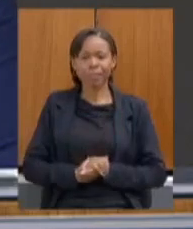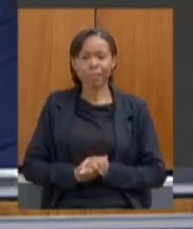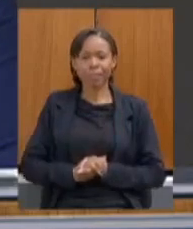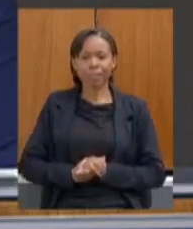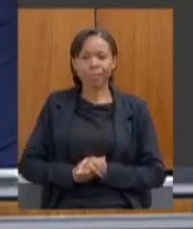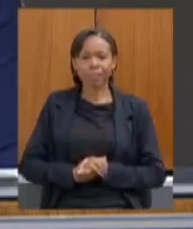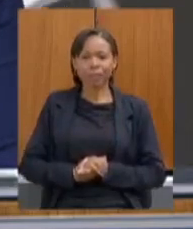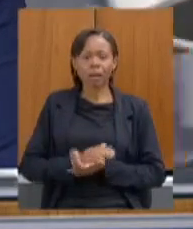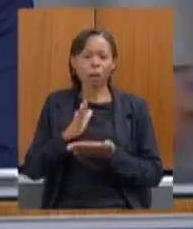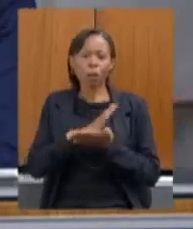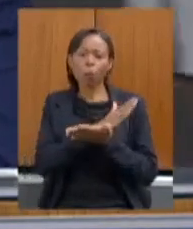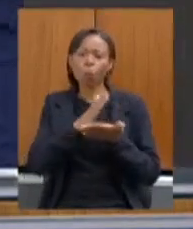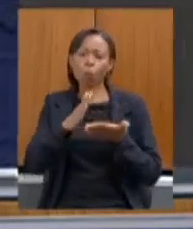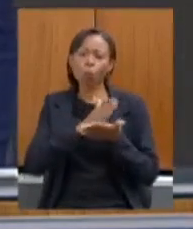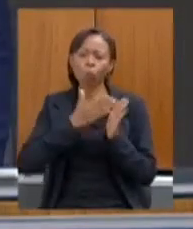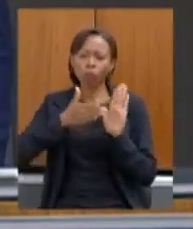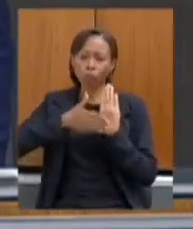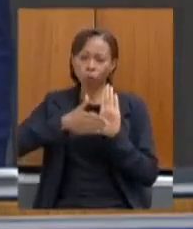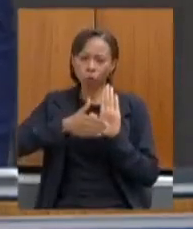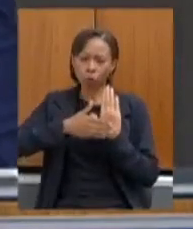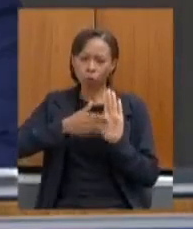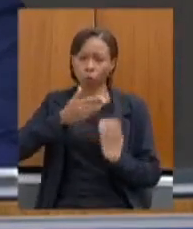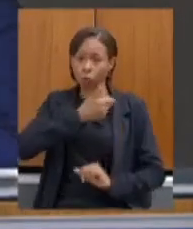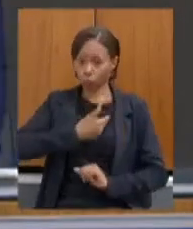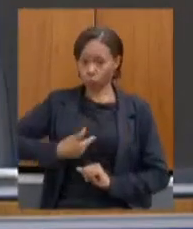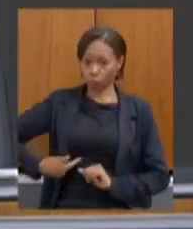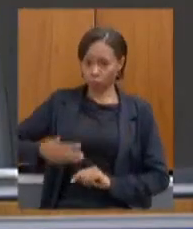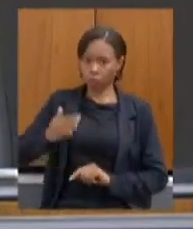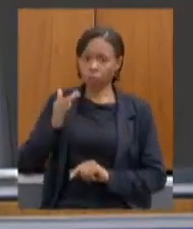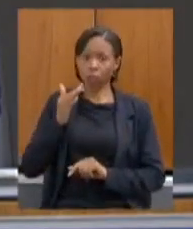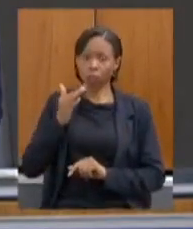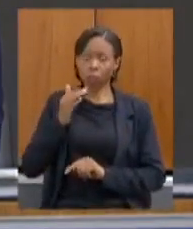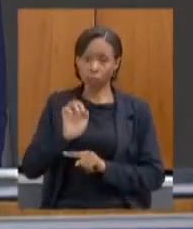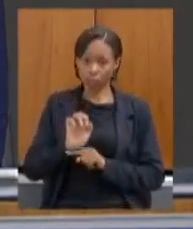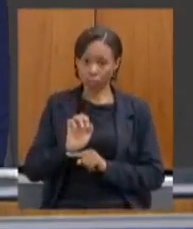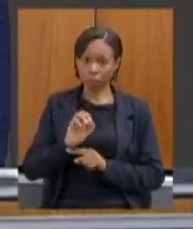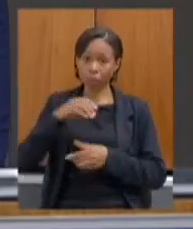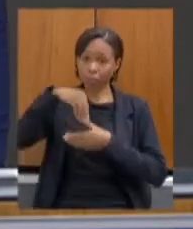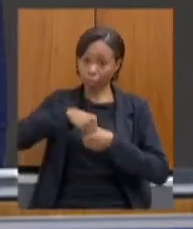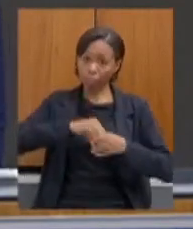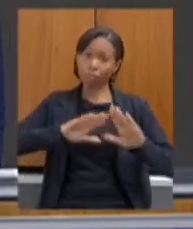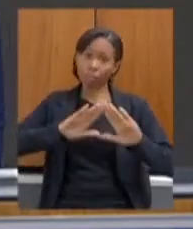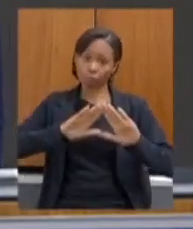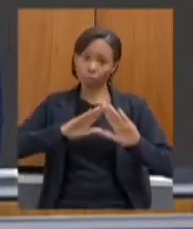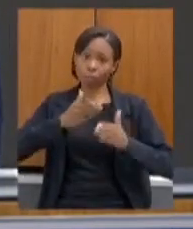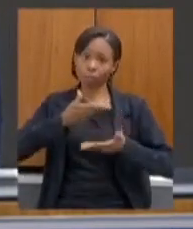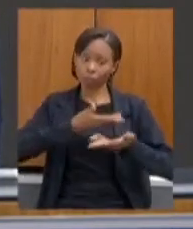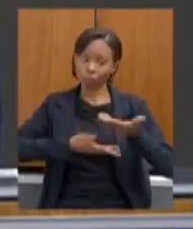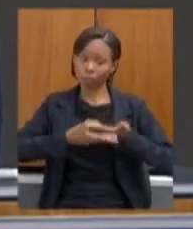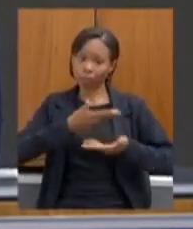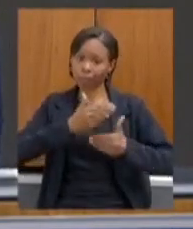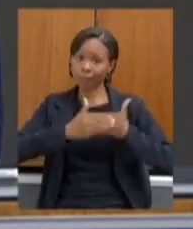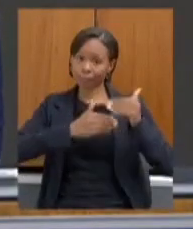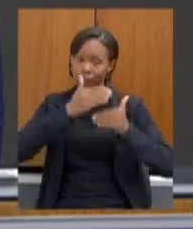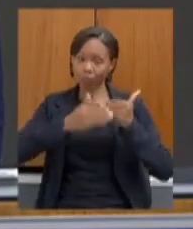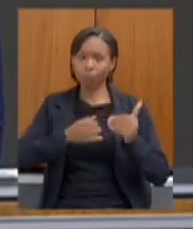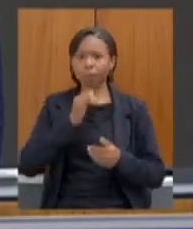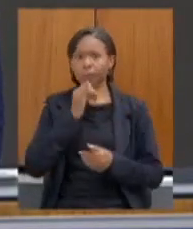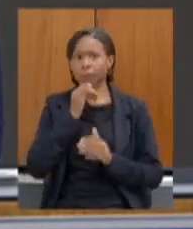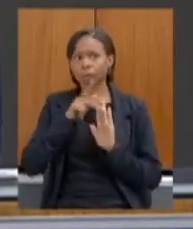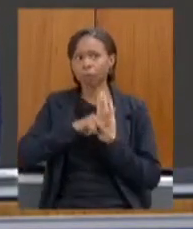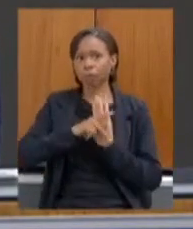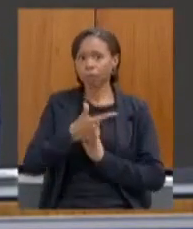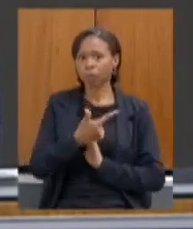algumas proposições do governo estadual que estão na Assembleia Legislativa em tramitação neste momento. Podemos citar o projeto